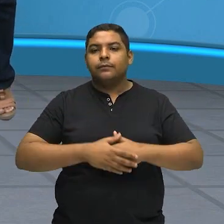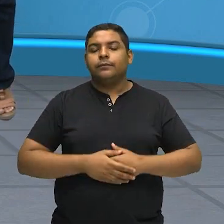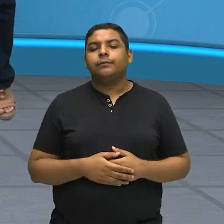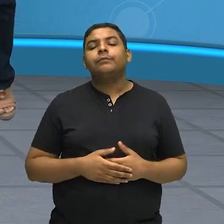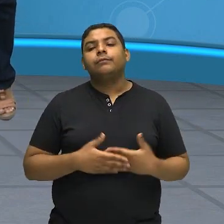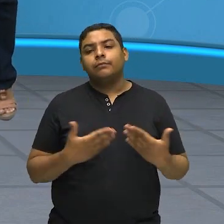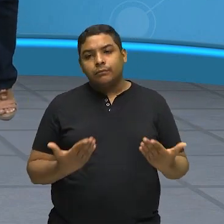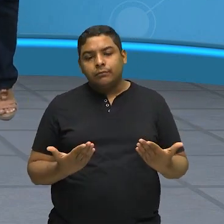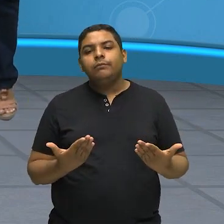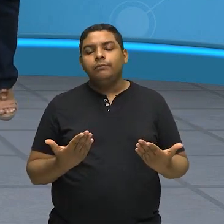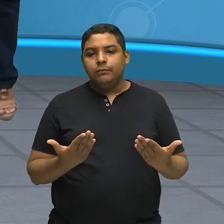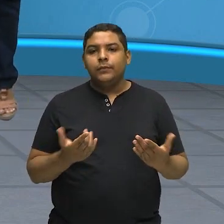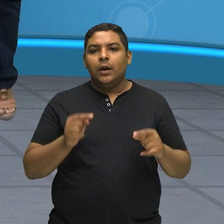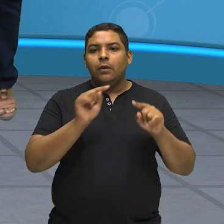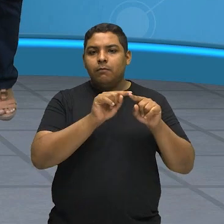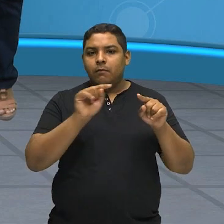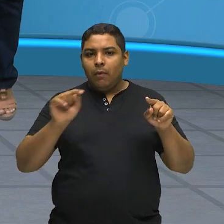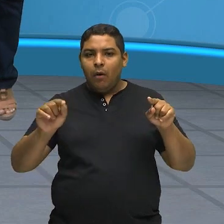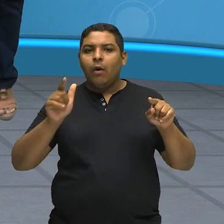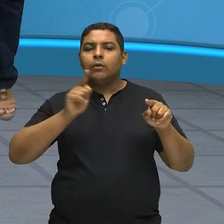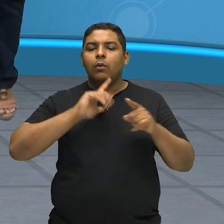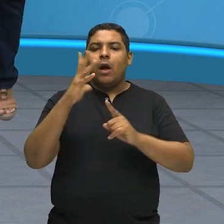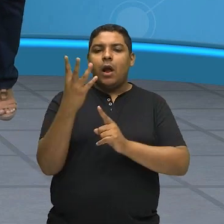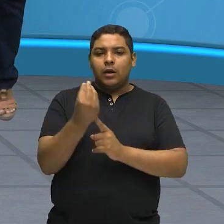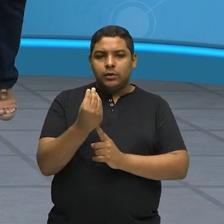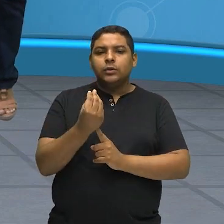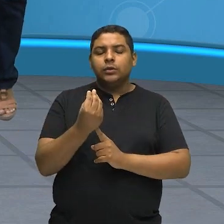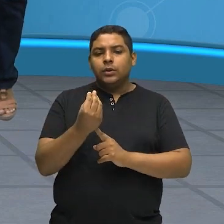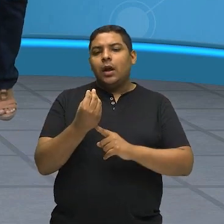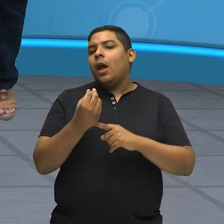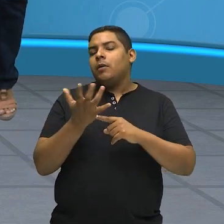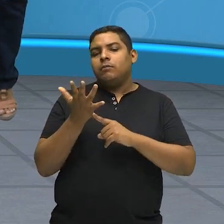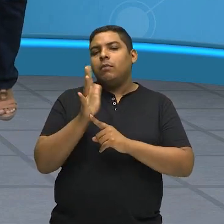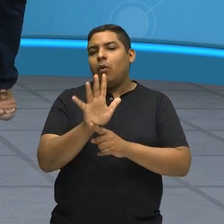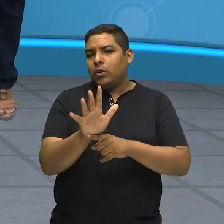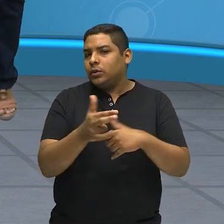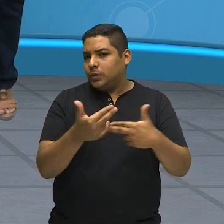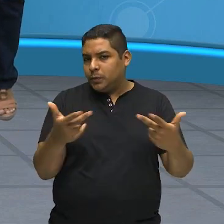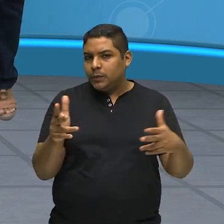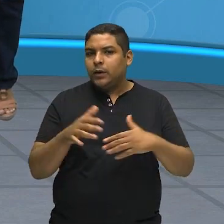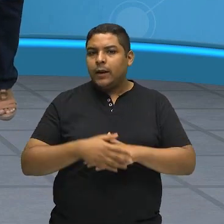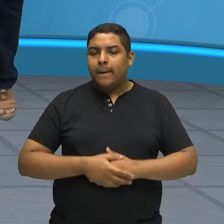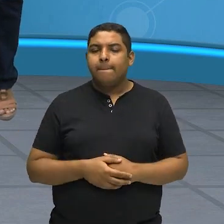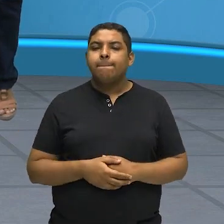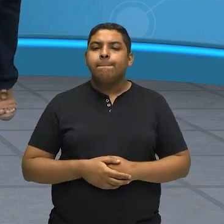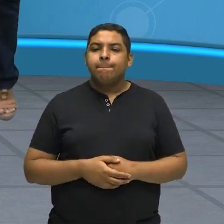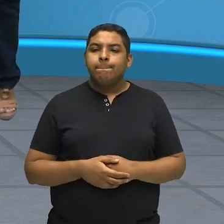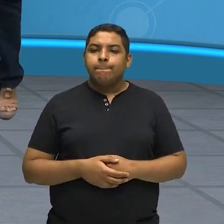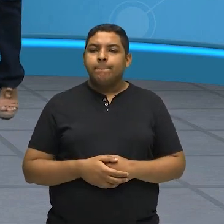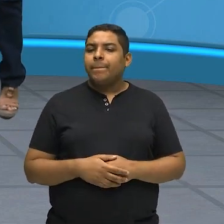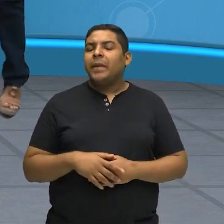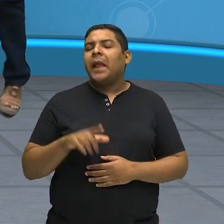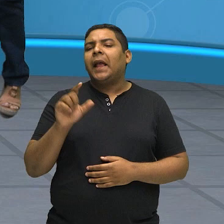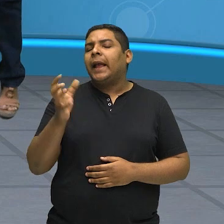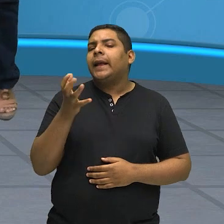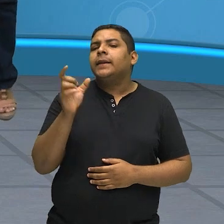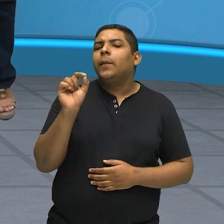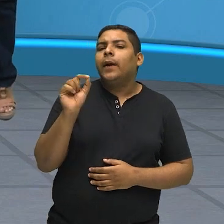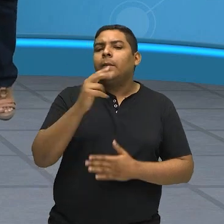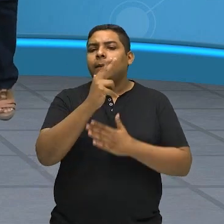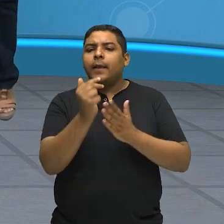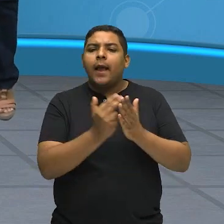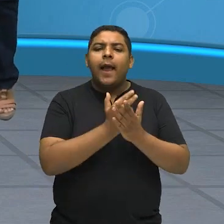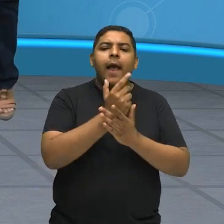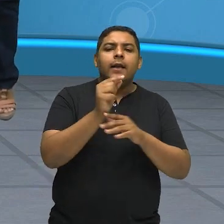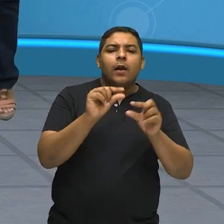assim como o ponto, o artista ele define isso, certo? Se ele quiser um desenho com linhas finas, ele vai pegar um